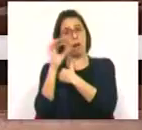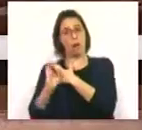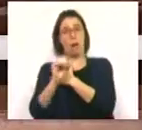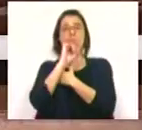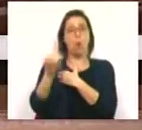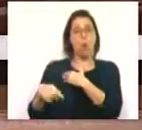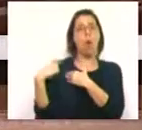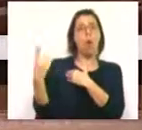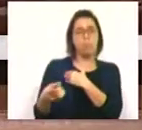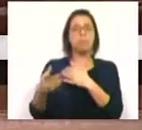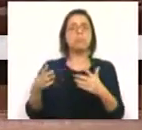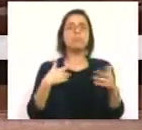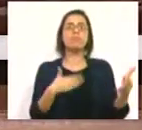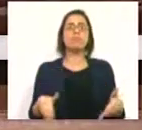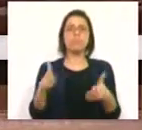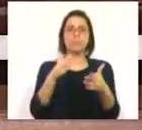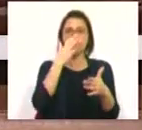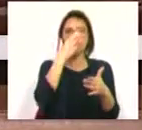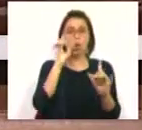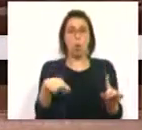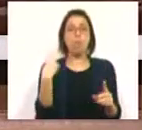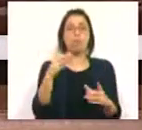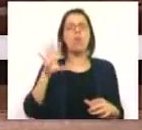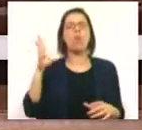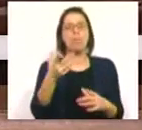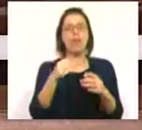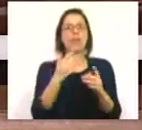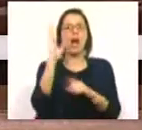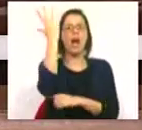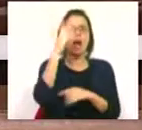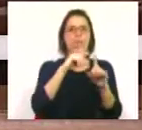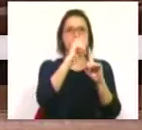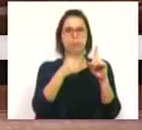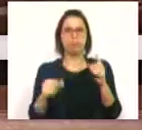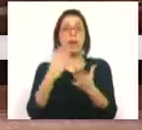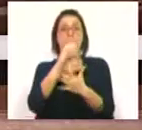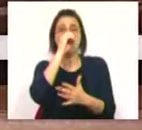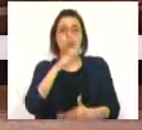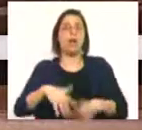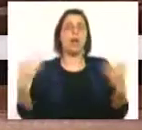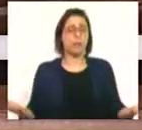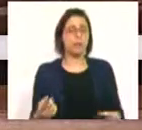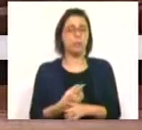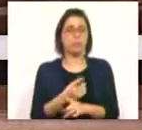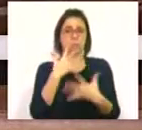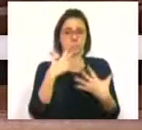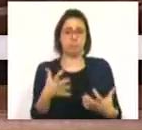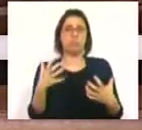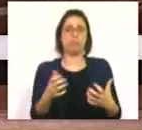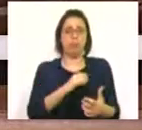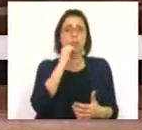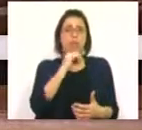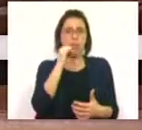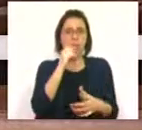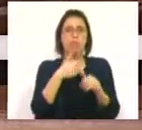muito provavelmente caminharíamos para um país de eucaliptos até nos jardins, como de resto ficou visível com a tendência